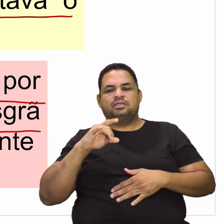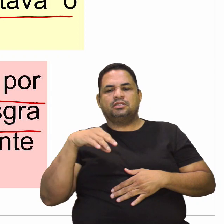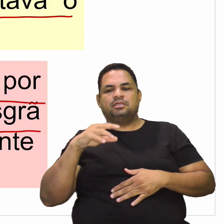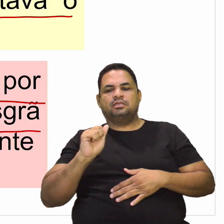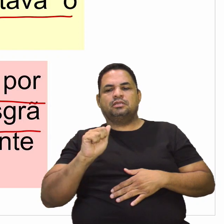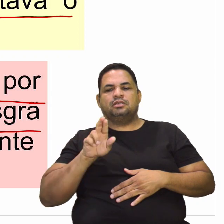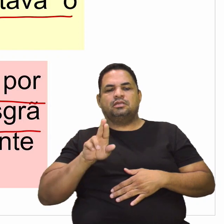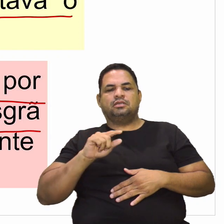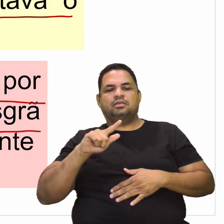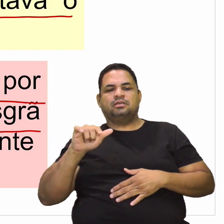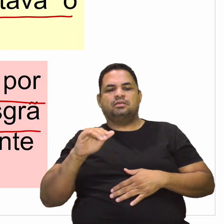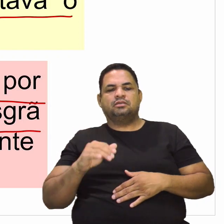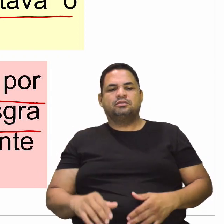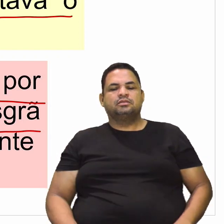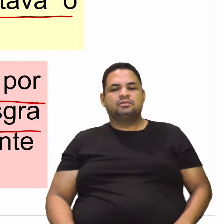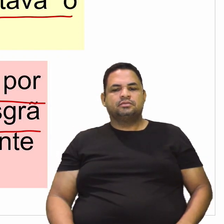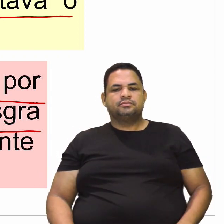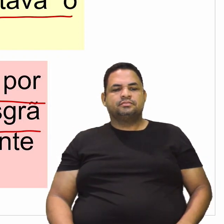Aquisgrão,